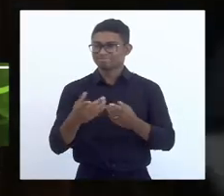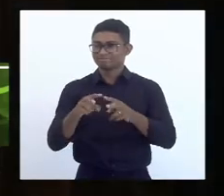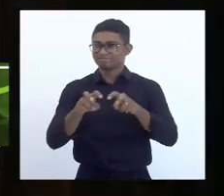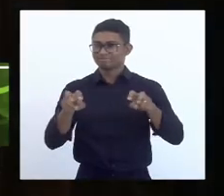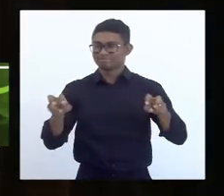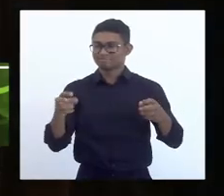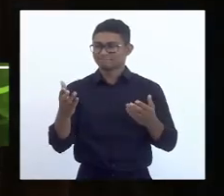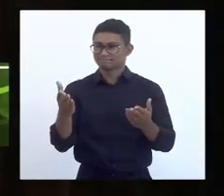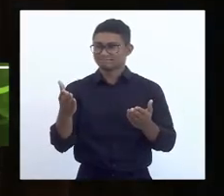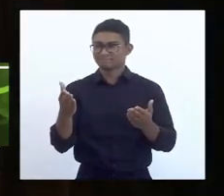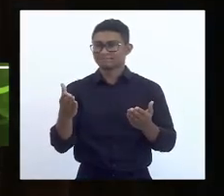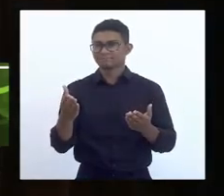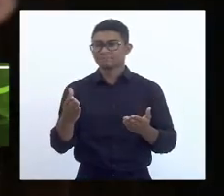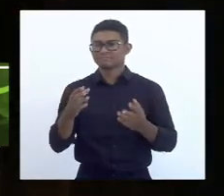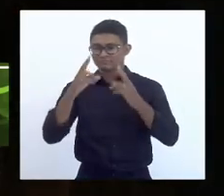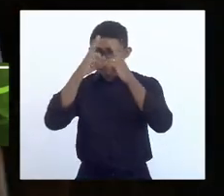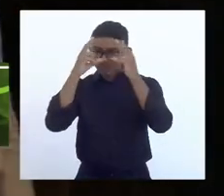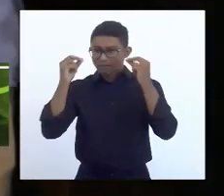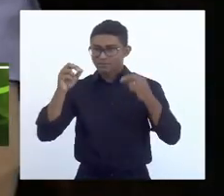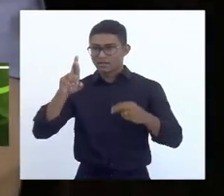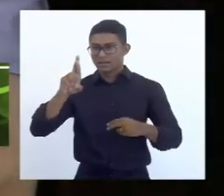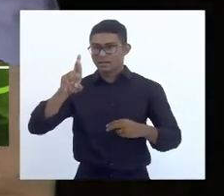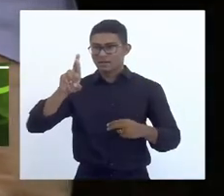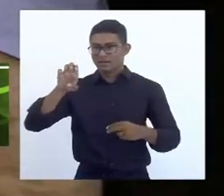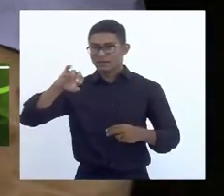deputada enfermeira Regiane. Também